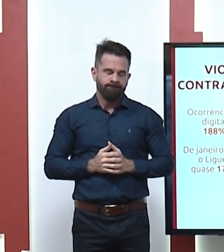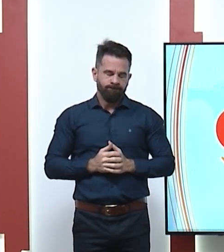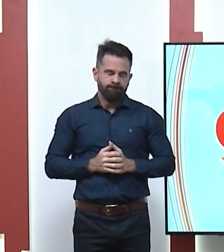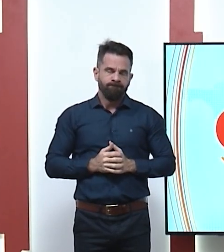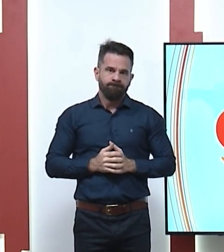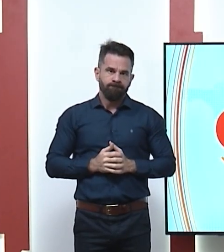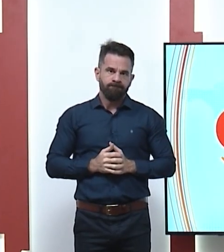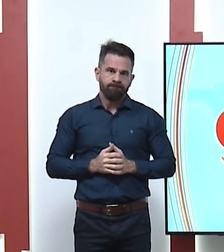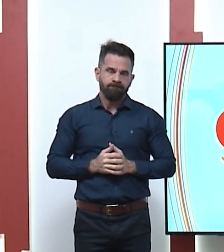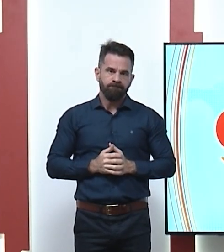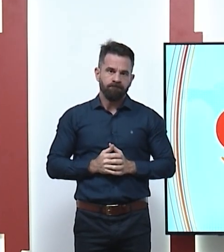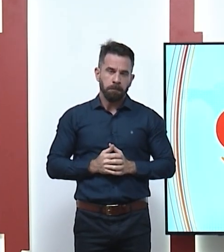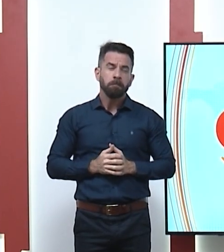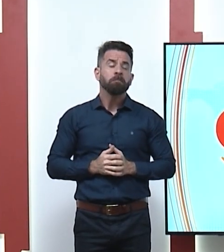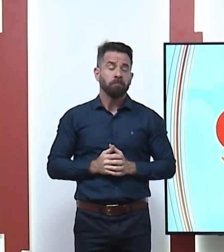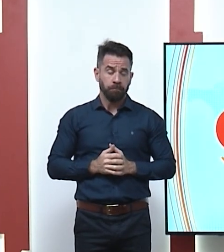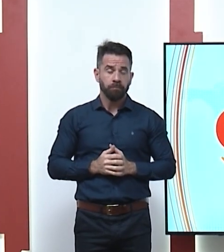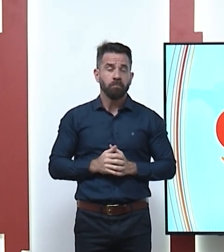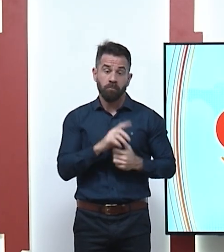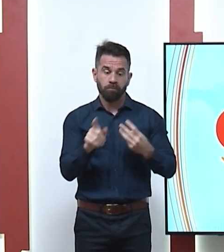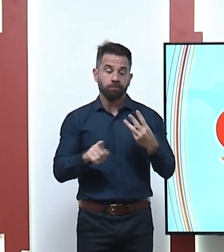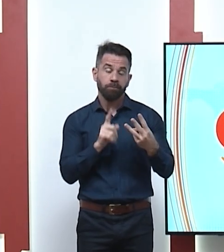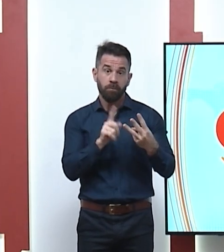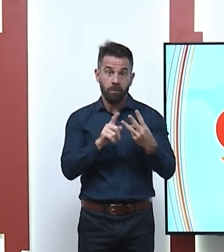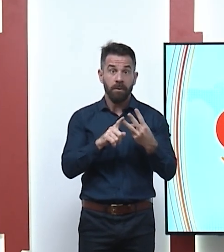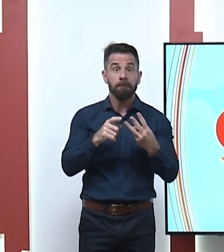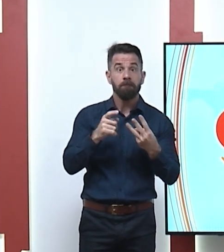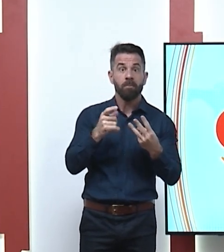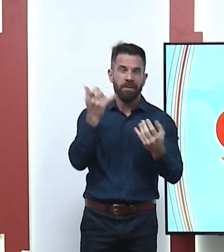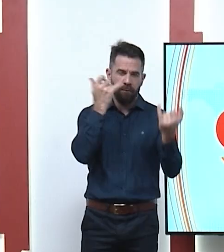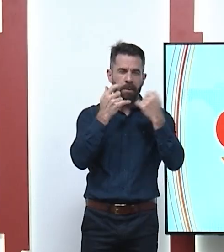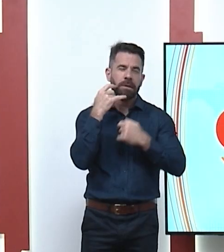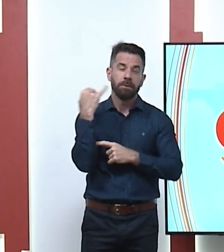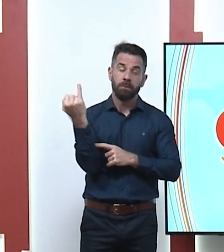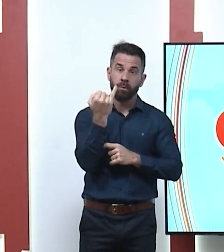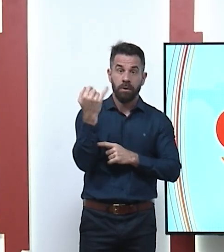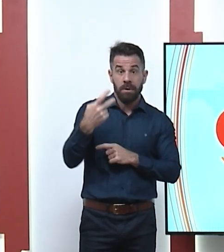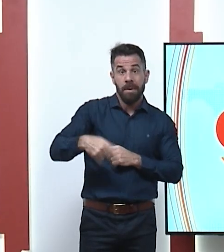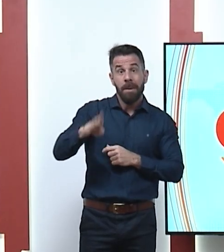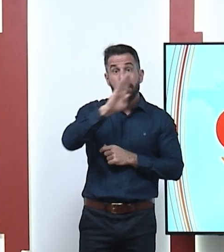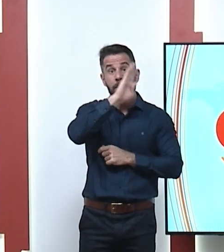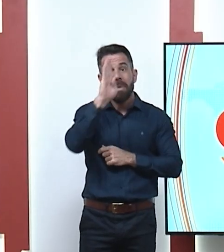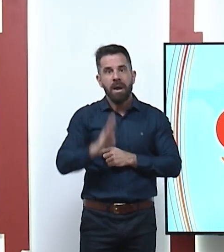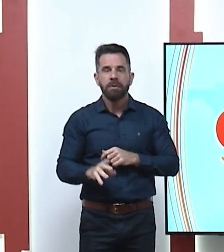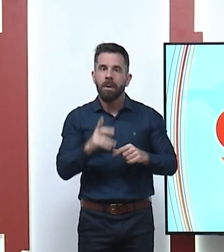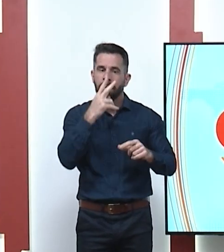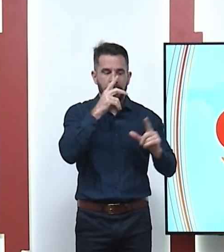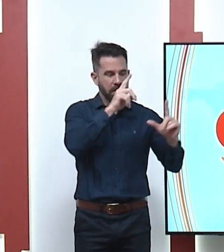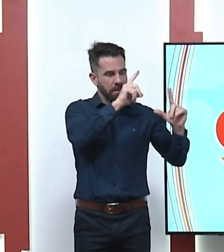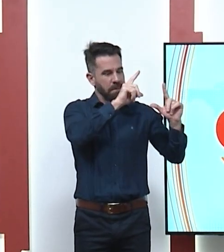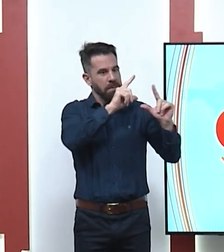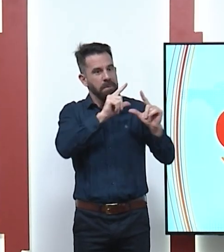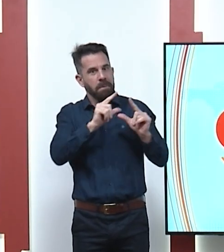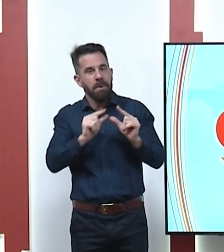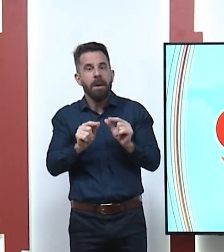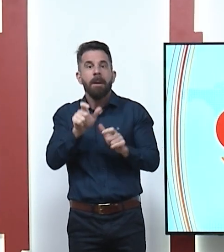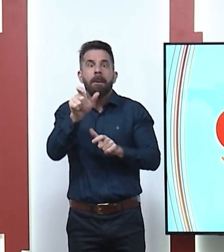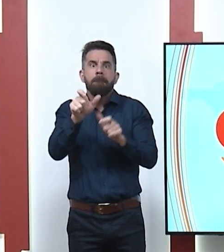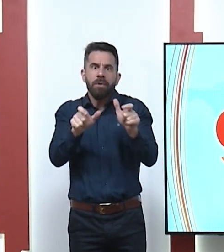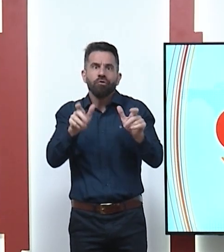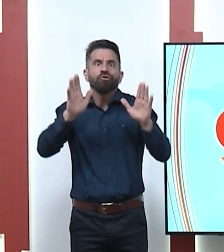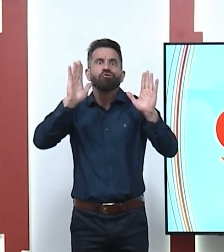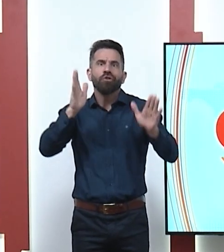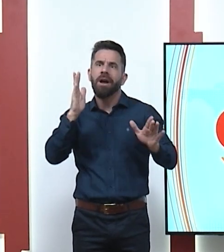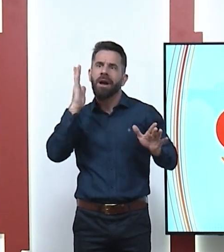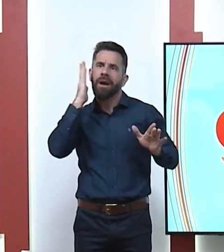E mais um dado importante: o Brasil registrou a menor taxa de analfabetismo da série histórica do IBGE. Pela